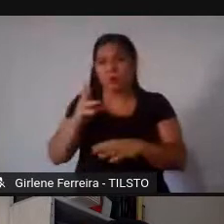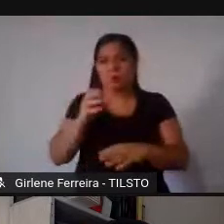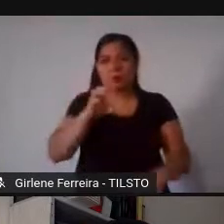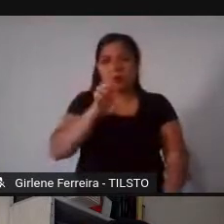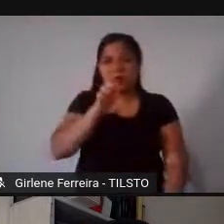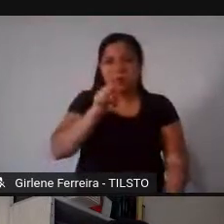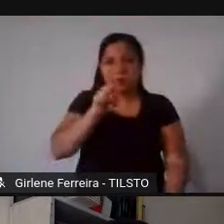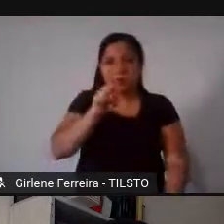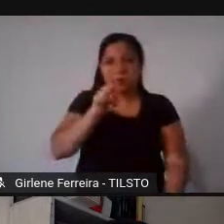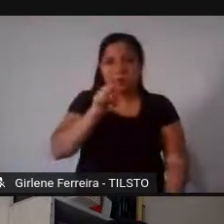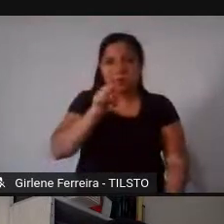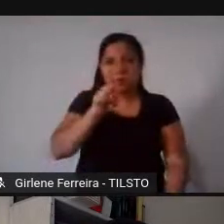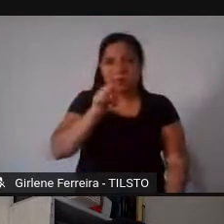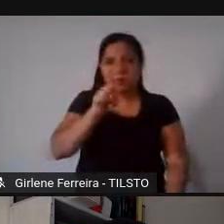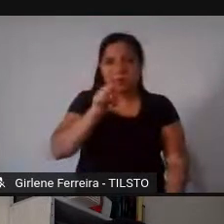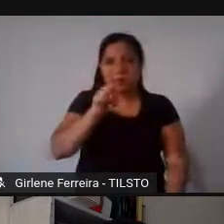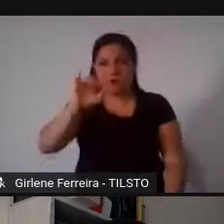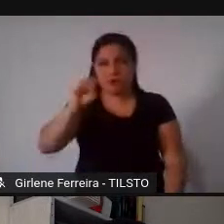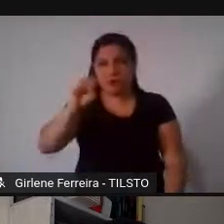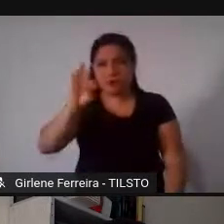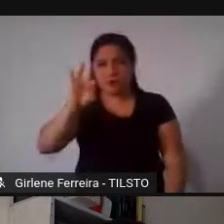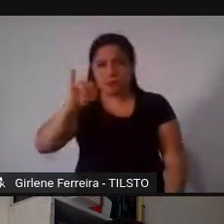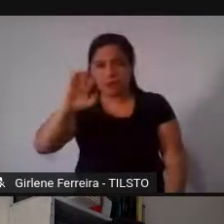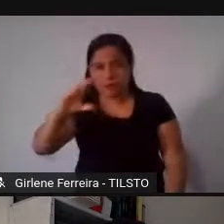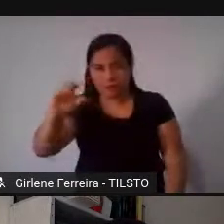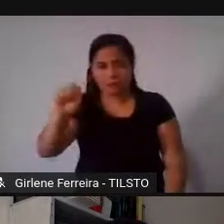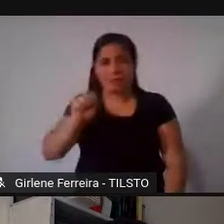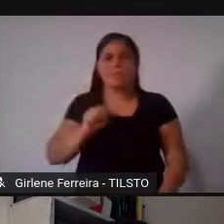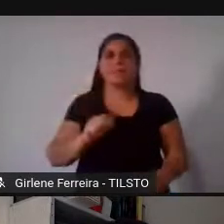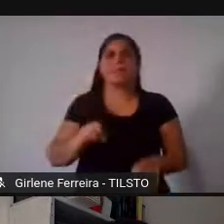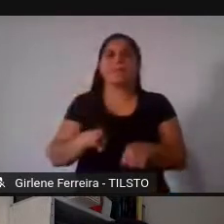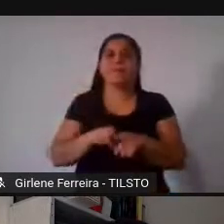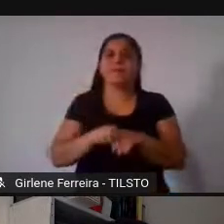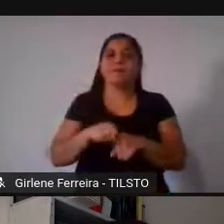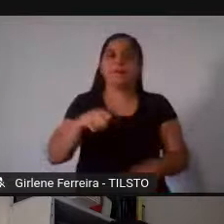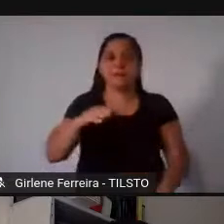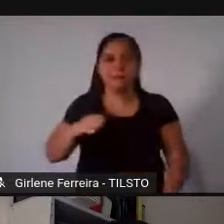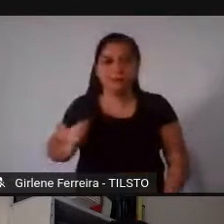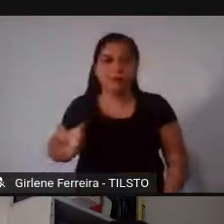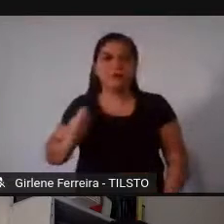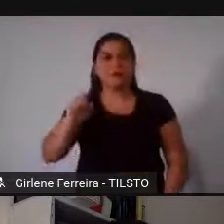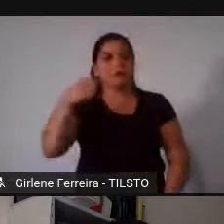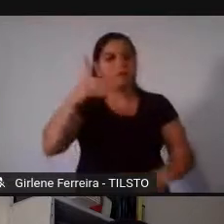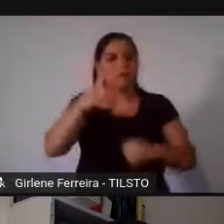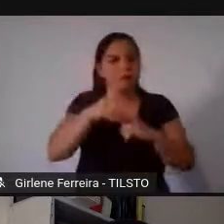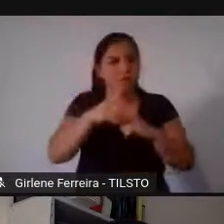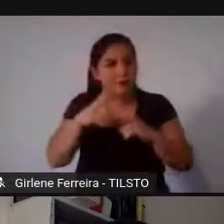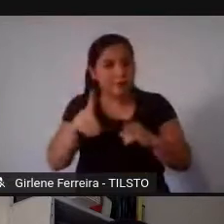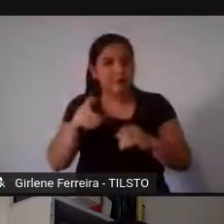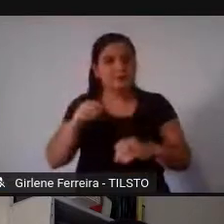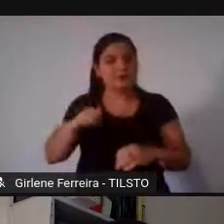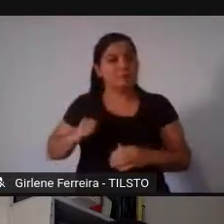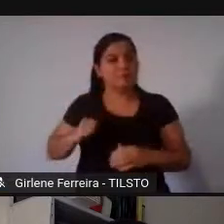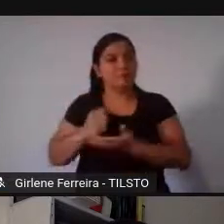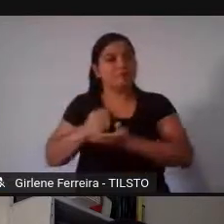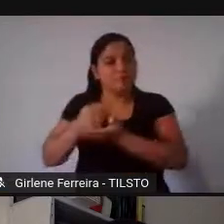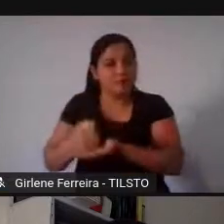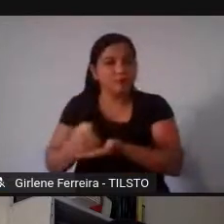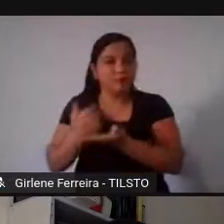universidade brasileira, também vai ter bolsa já para o mestrado, e depois, se for para o doutorado, vai ter bolsa para o doutorado também. E